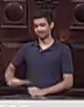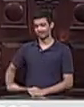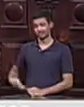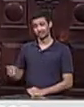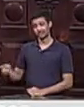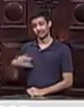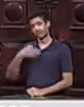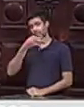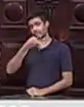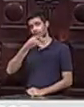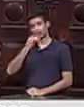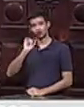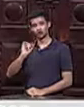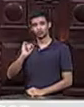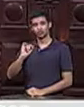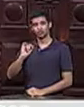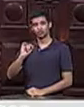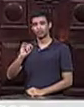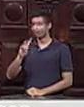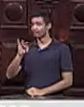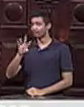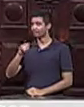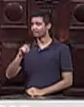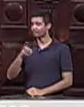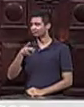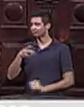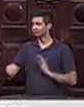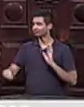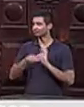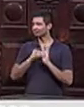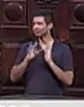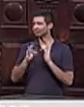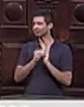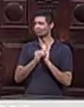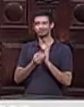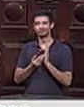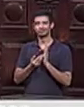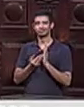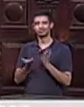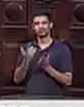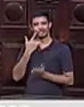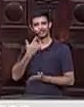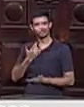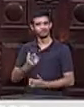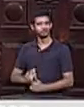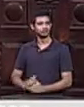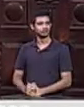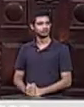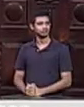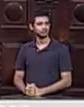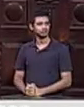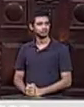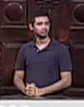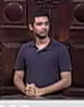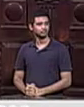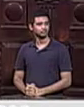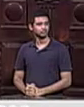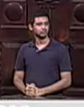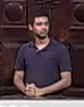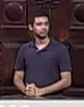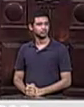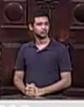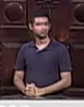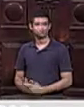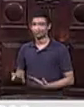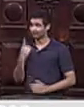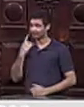então, o veto total. A incoerência se dá pelo fato de que o projeto